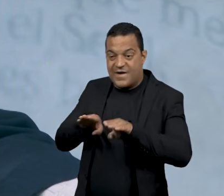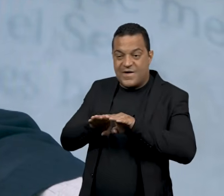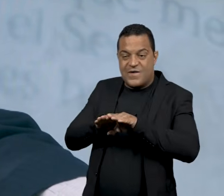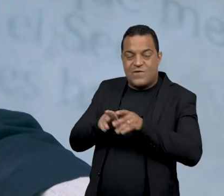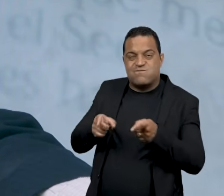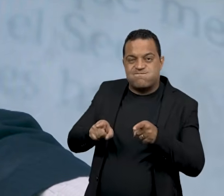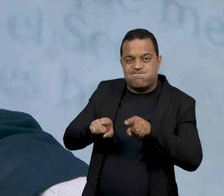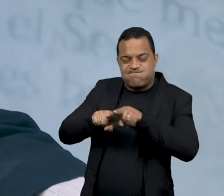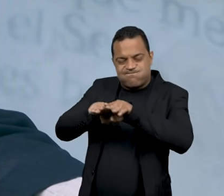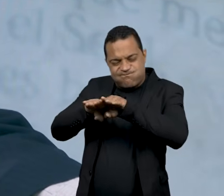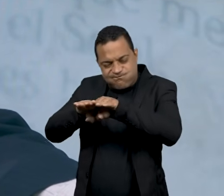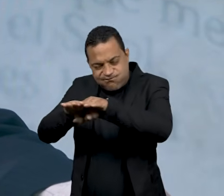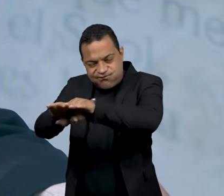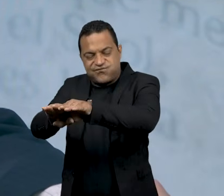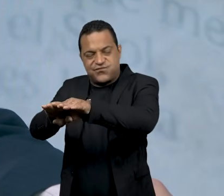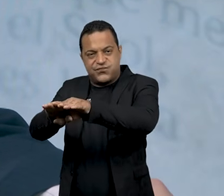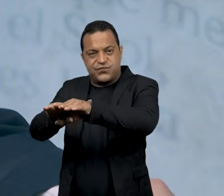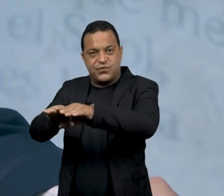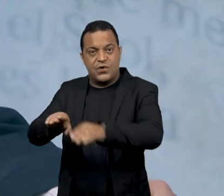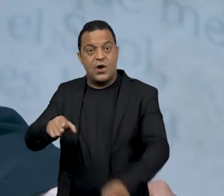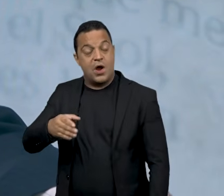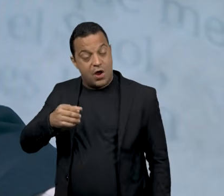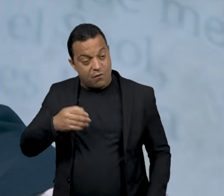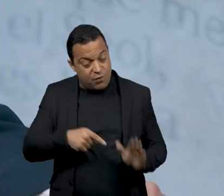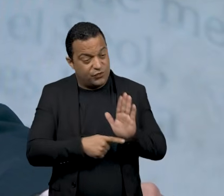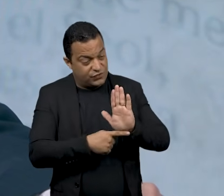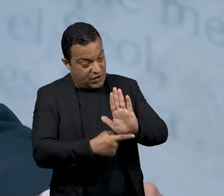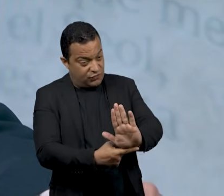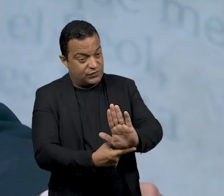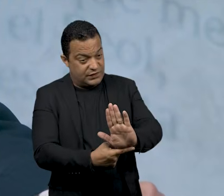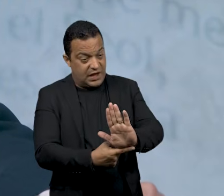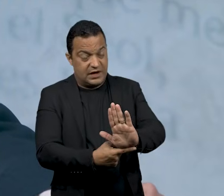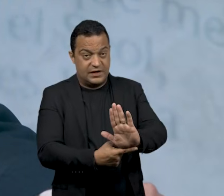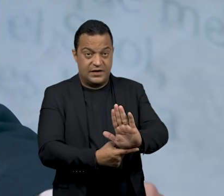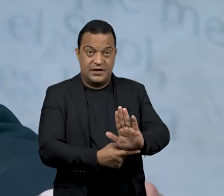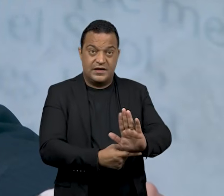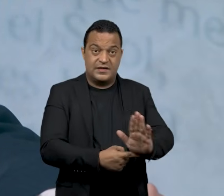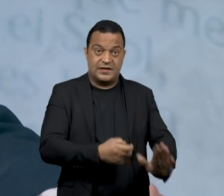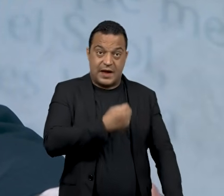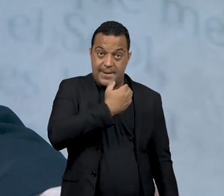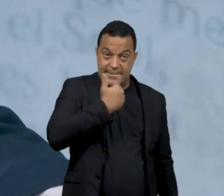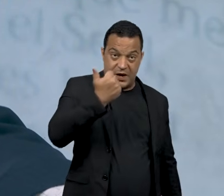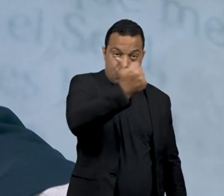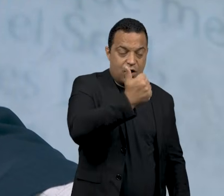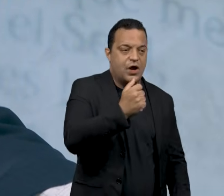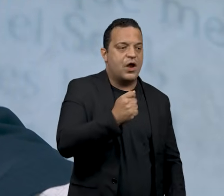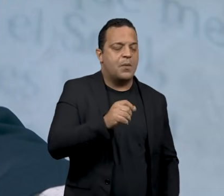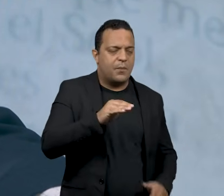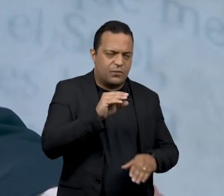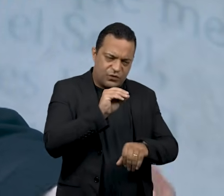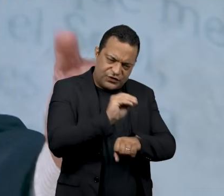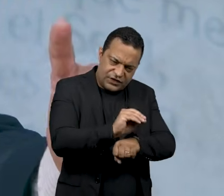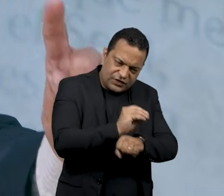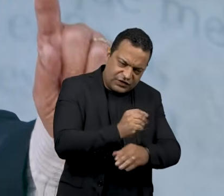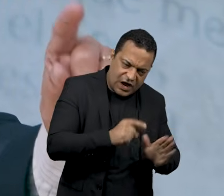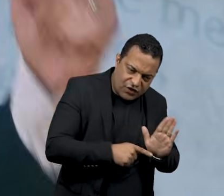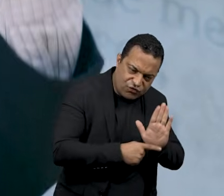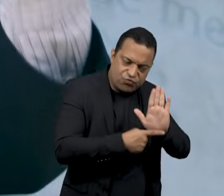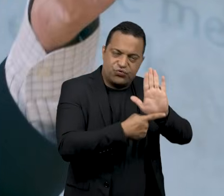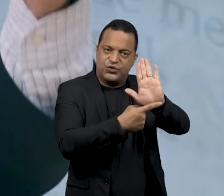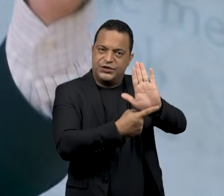só quiser melhorar, eu posso te ajudar com as técnicas da psicologia. Mas se você quiser ficar bom,